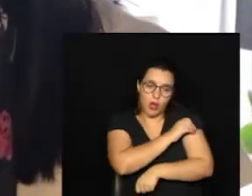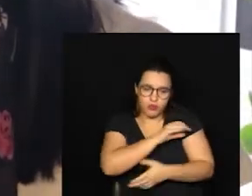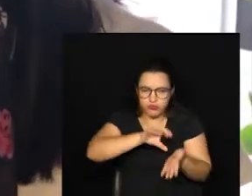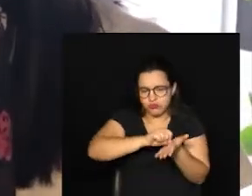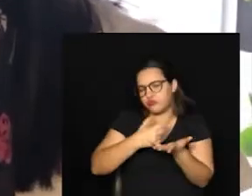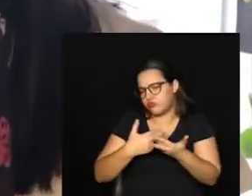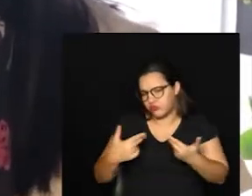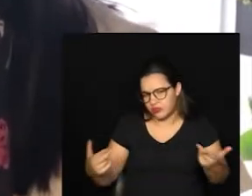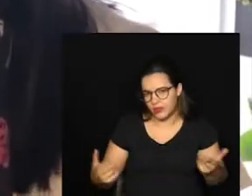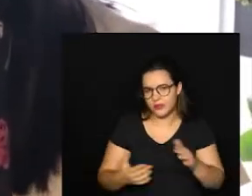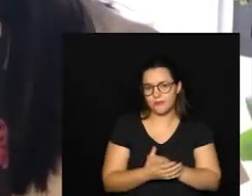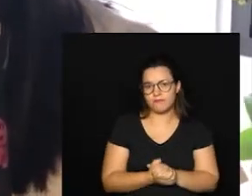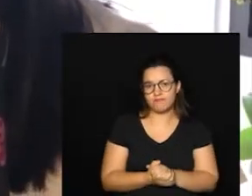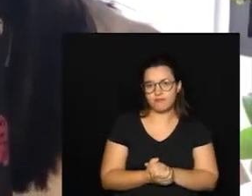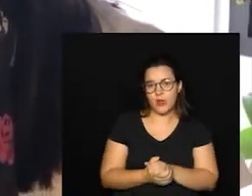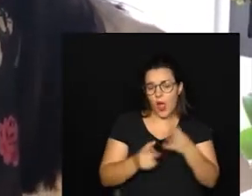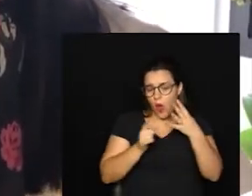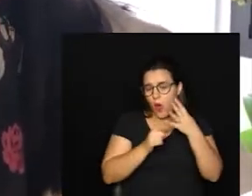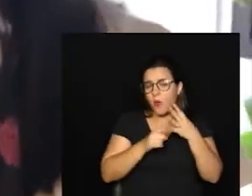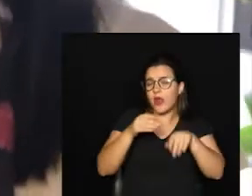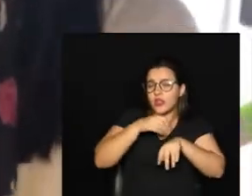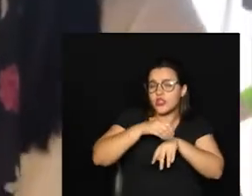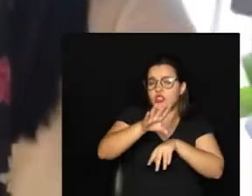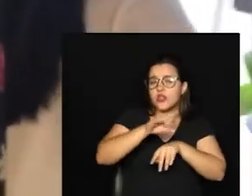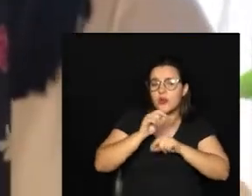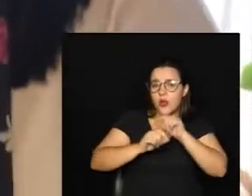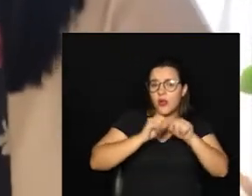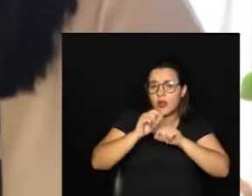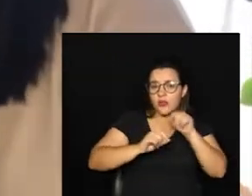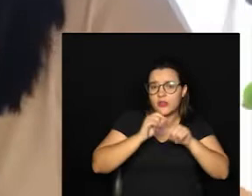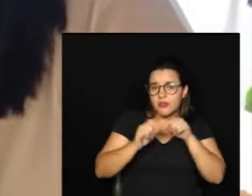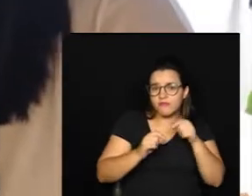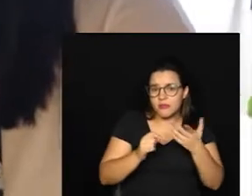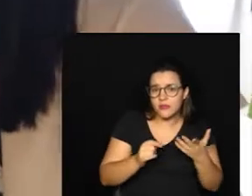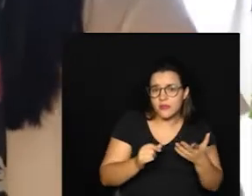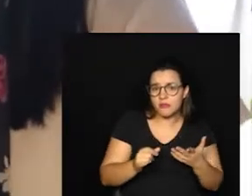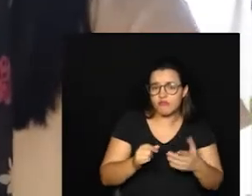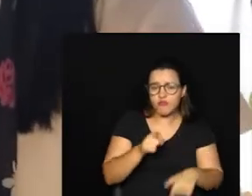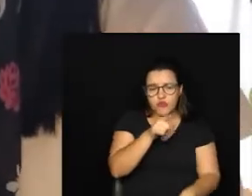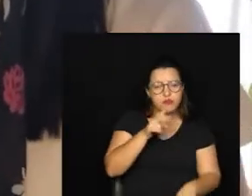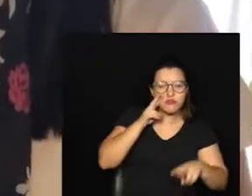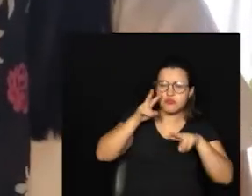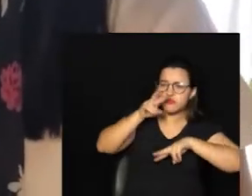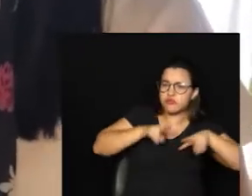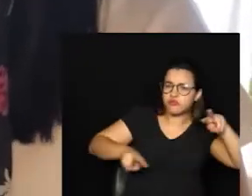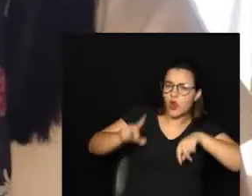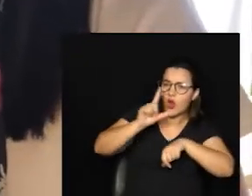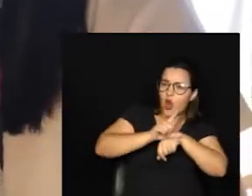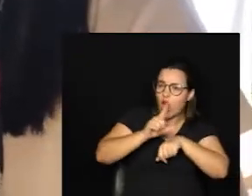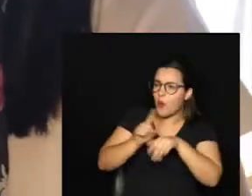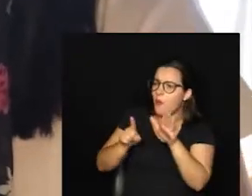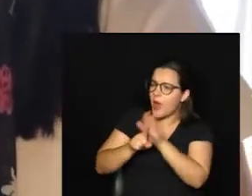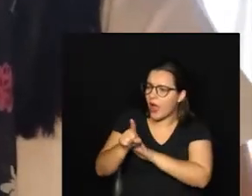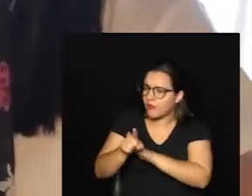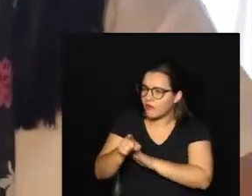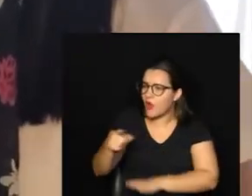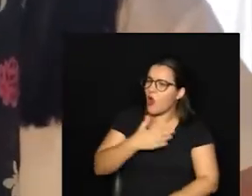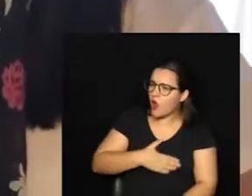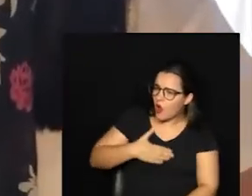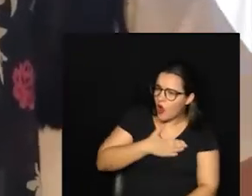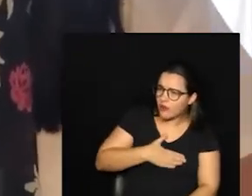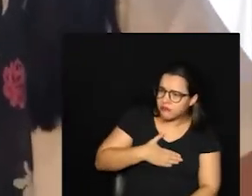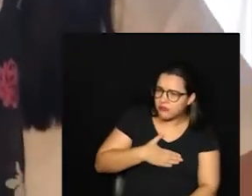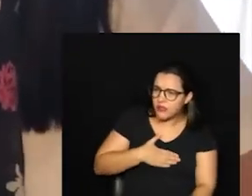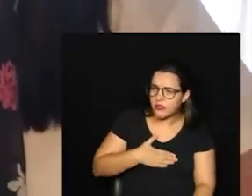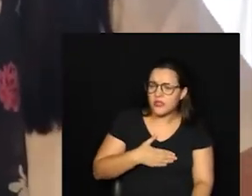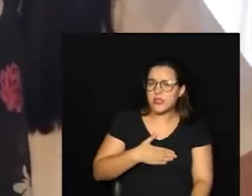tal. E a minha quarta dica é sempre monitorar o que está acontecendo na loja. Fazer pesquisa de satisfação de cliente oculto para